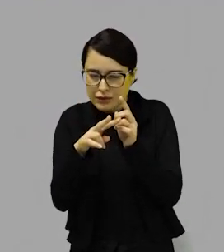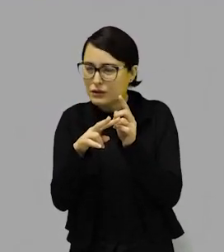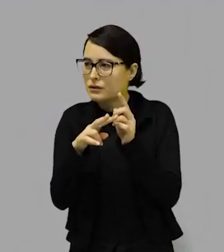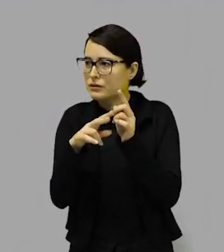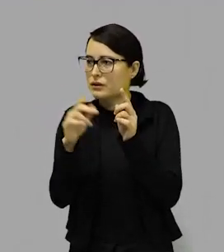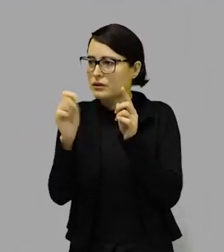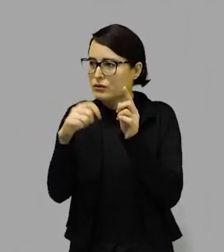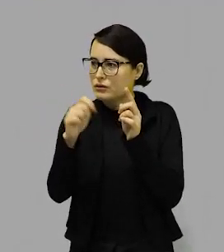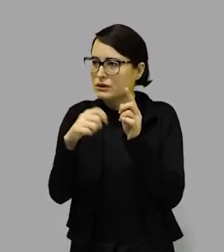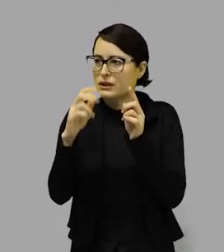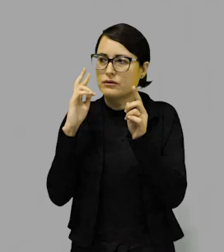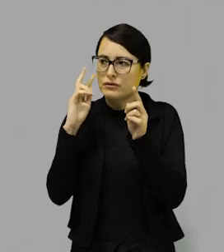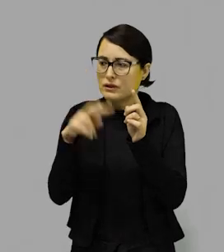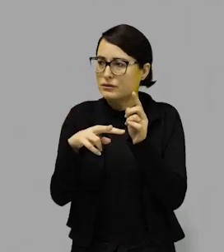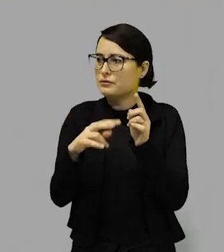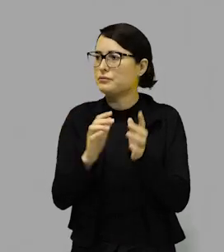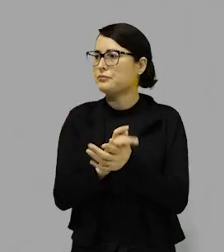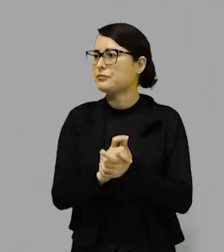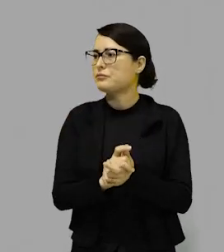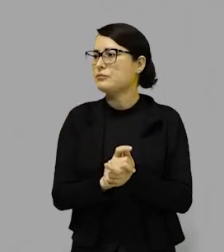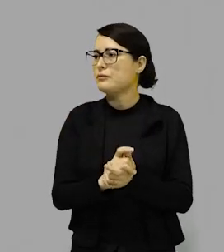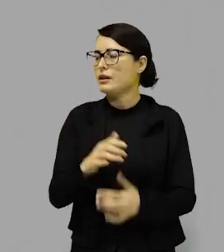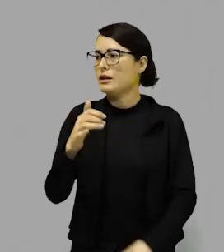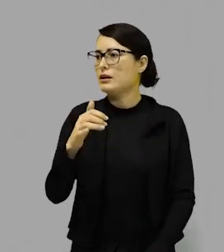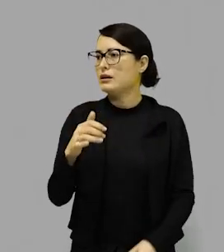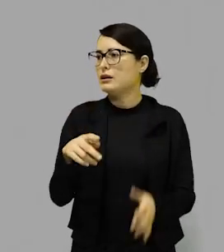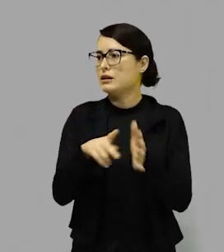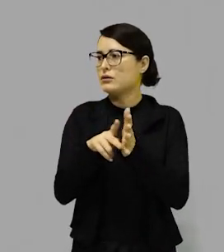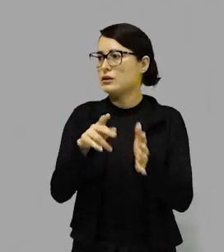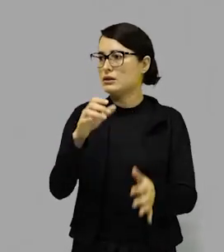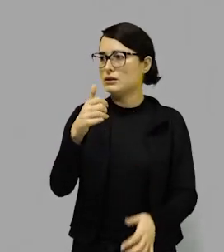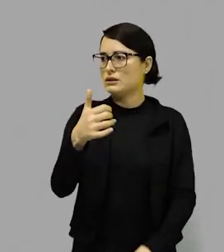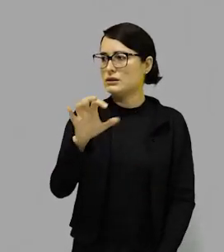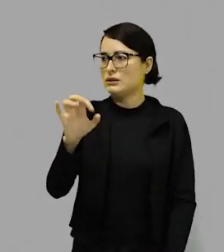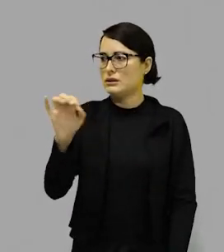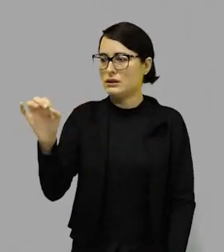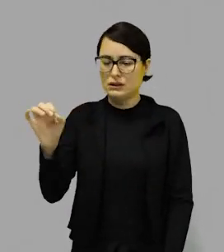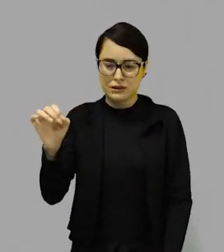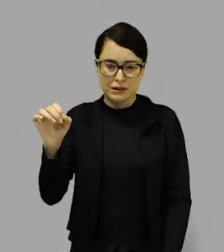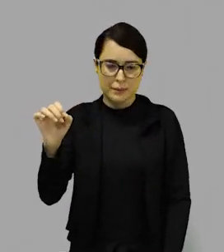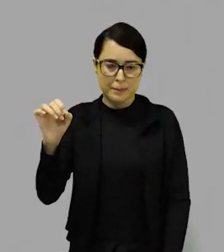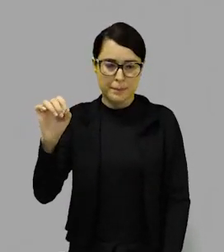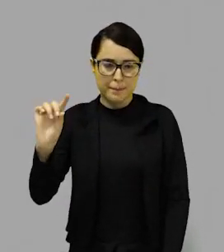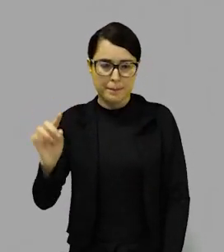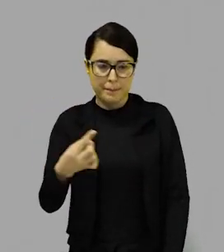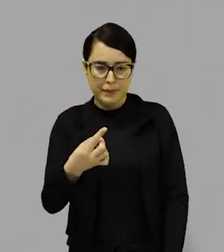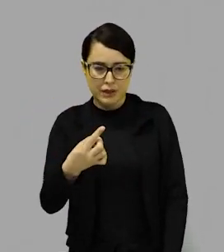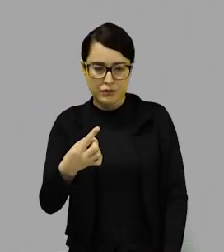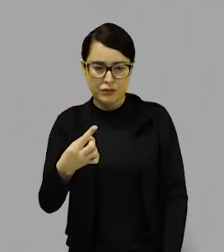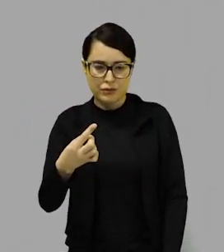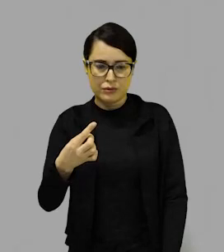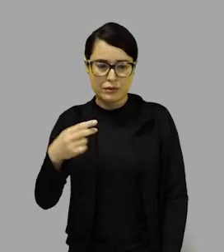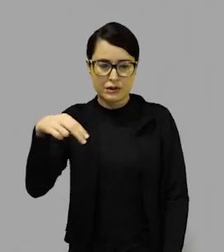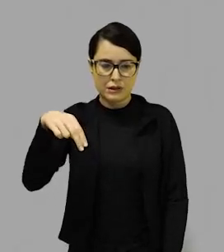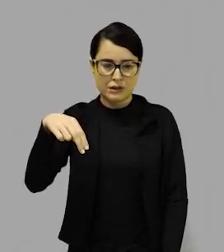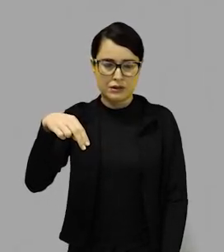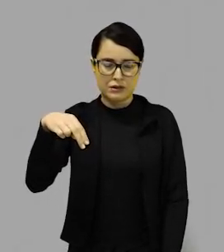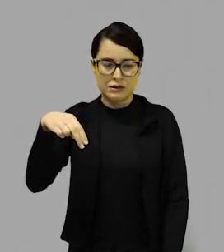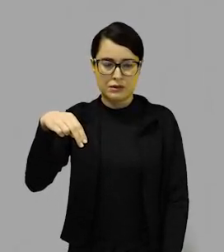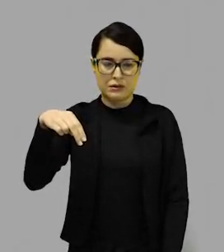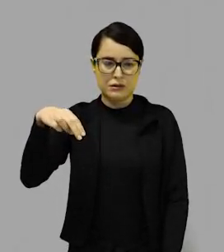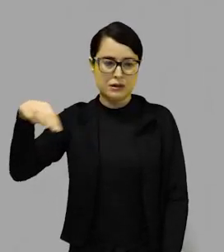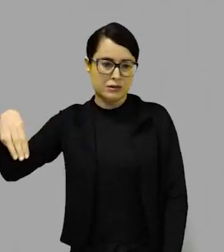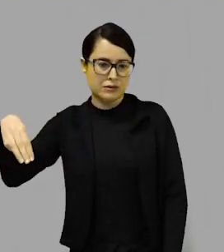consegue observar. E esse pedacinho é cerca de 100 mil nanômetros. Ok? Então, são